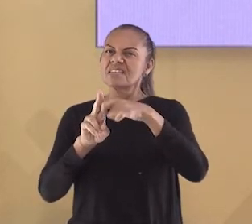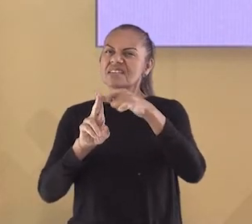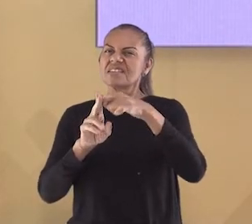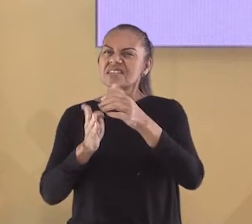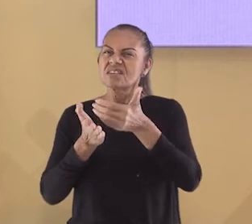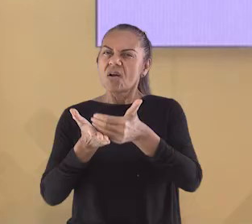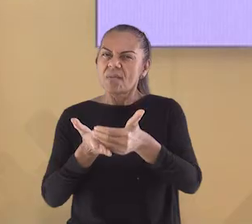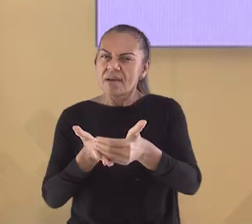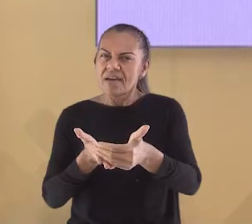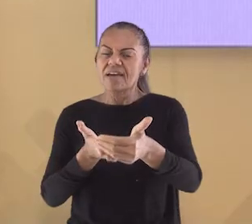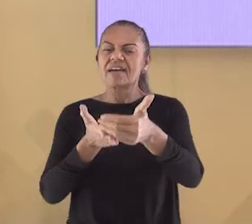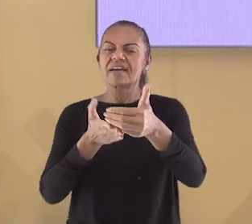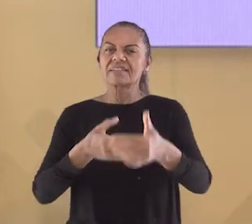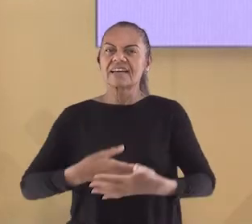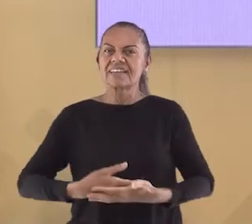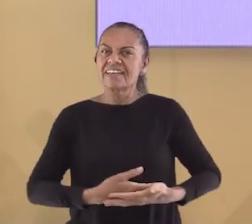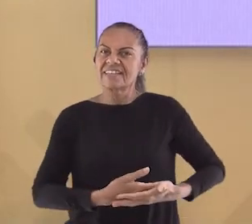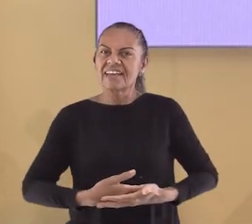batismo católico.